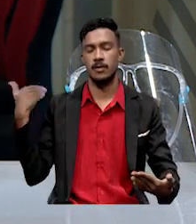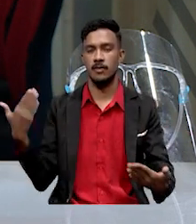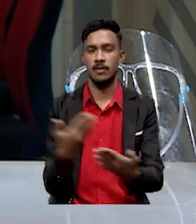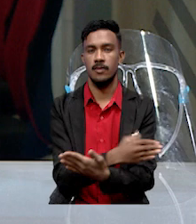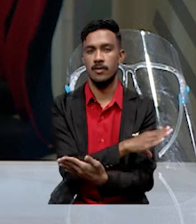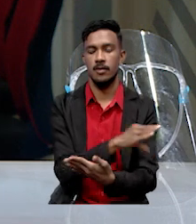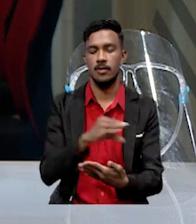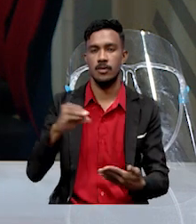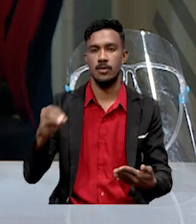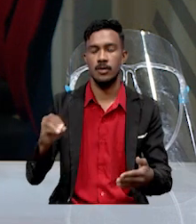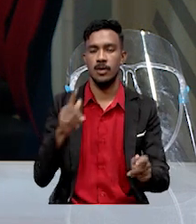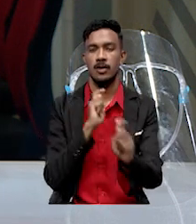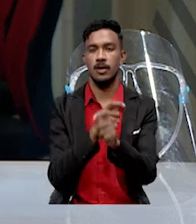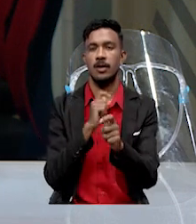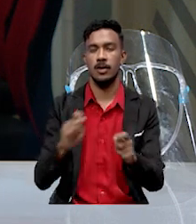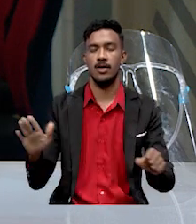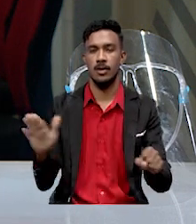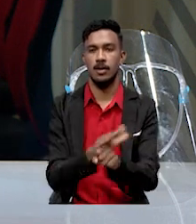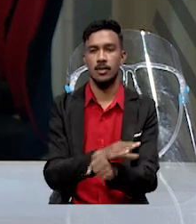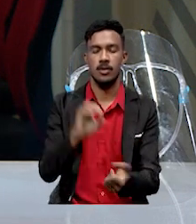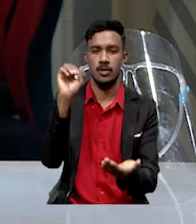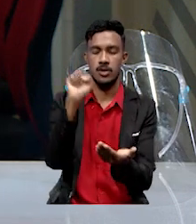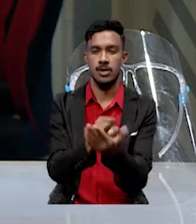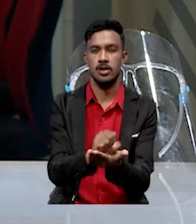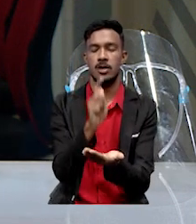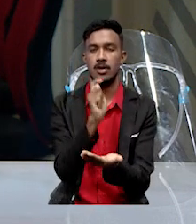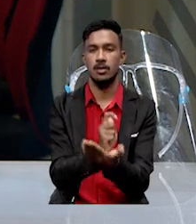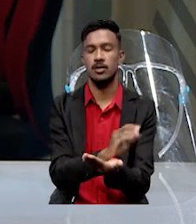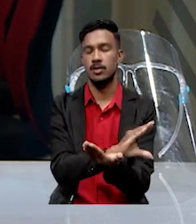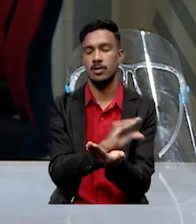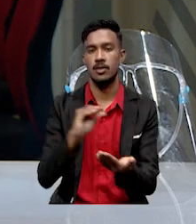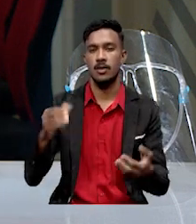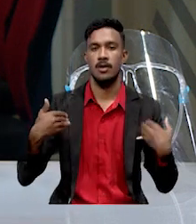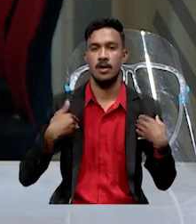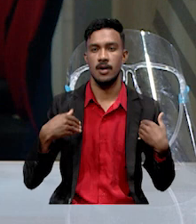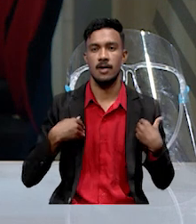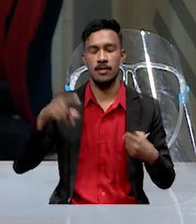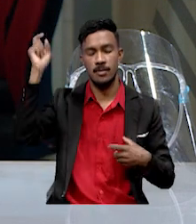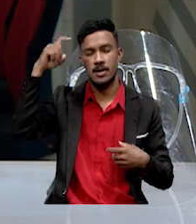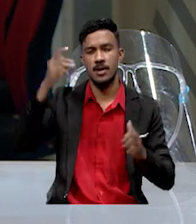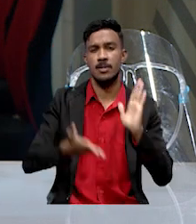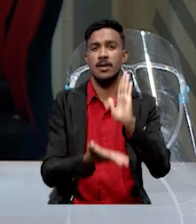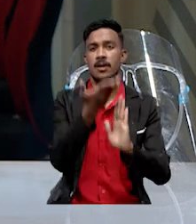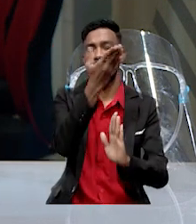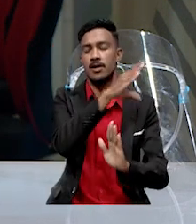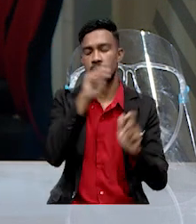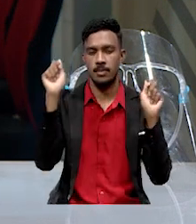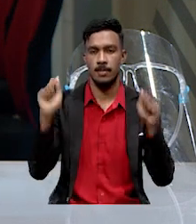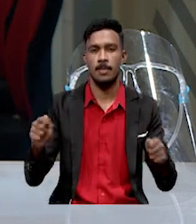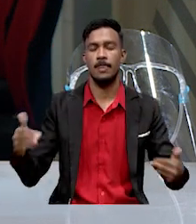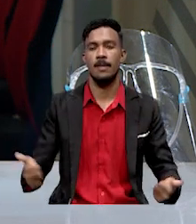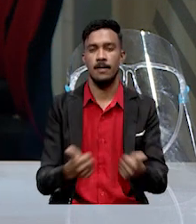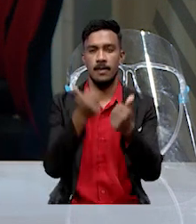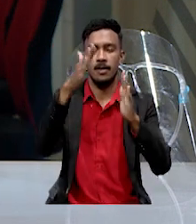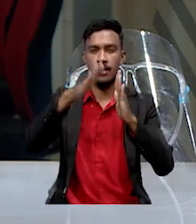conhecimento técnico domina ciência tecnologia no ia competitividade as ro bebele compete atua